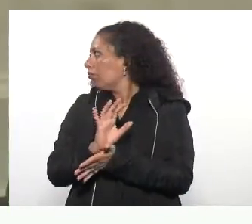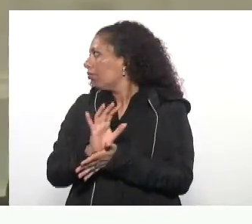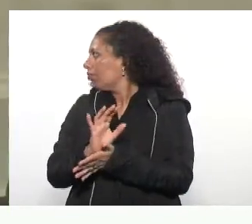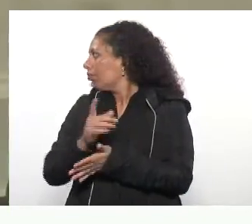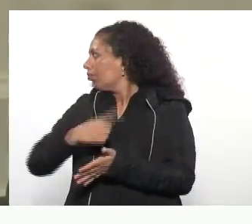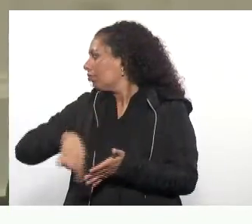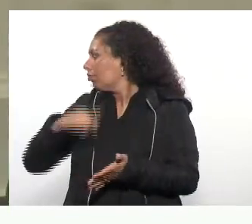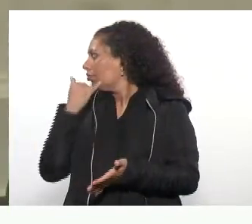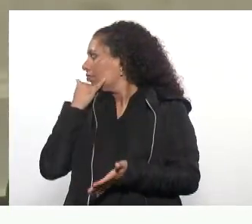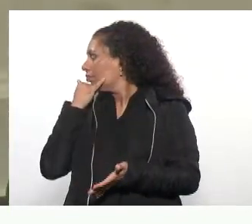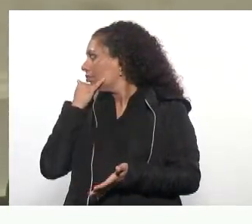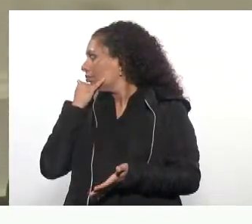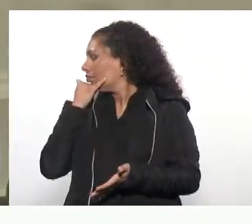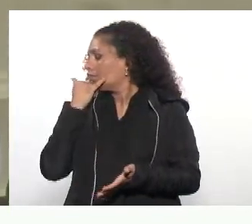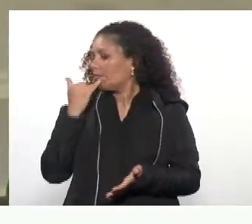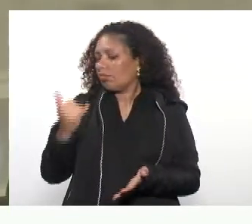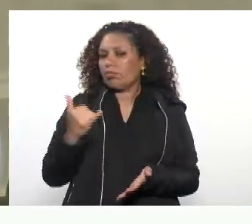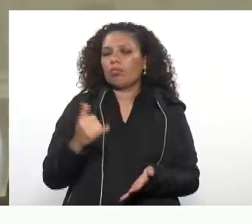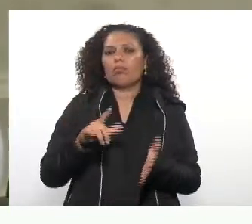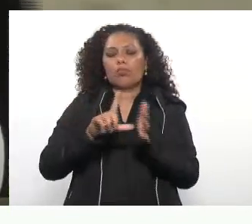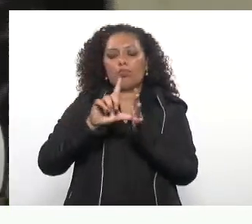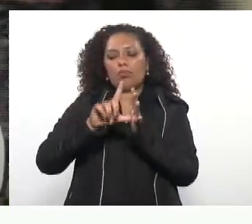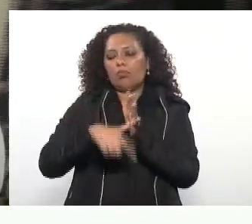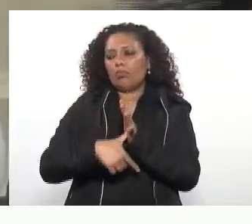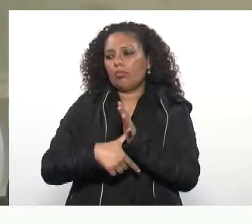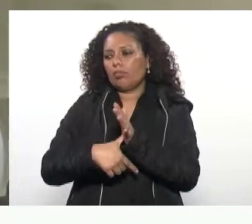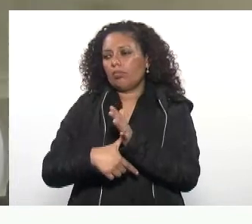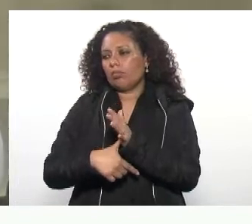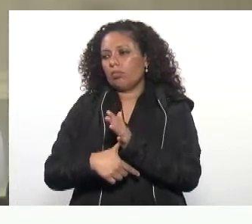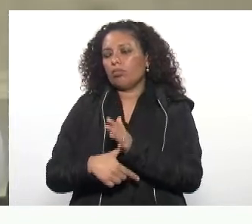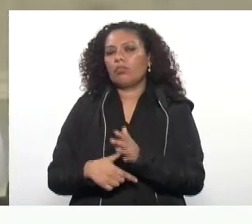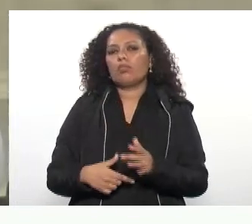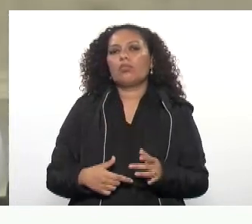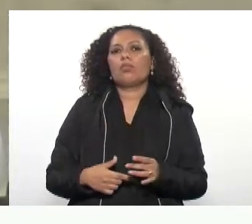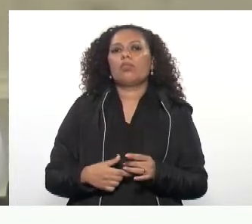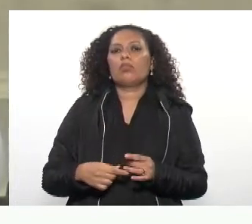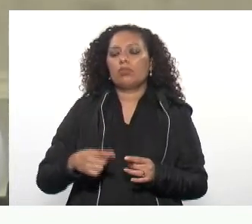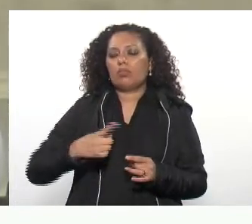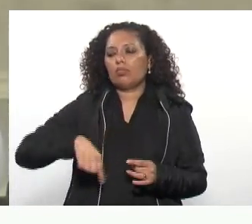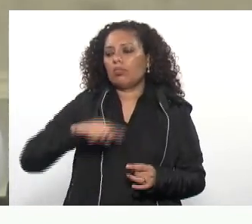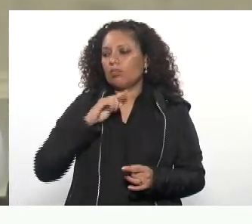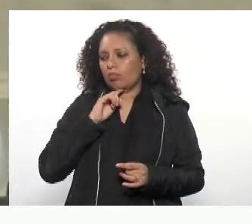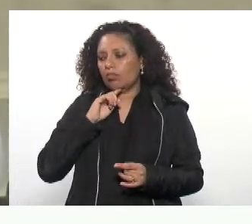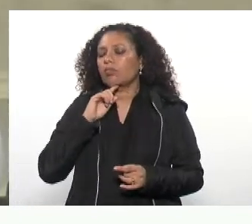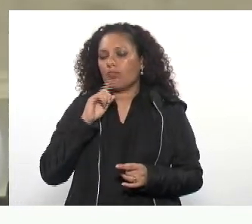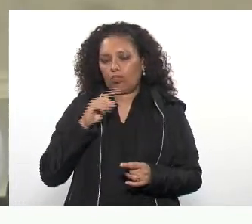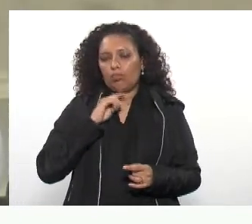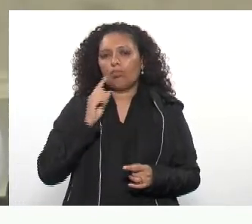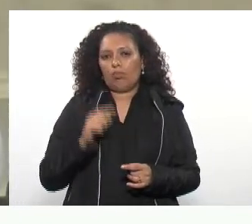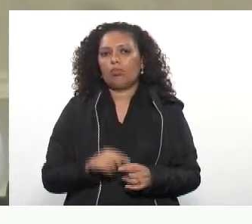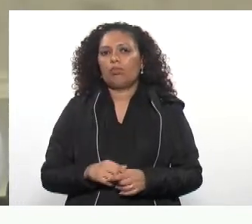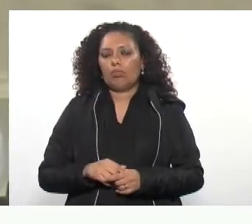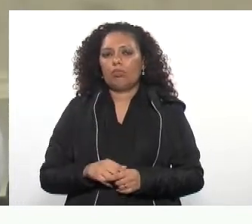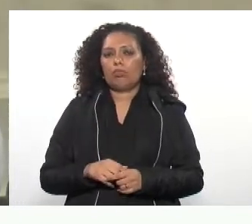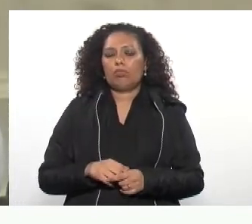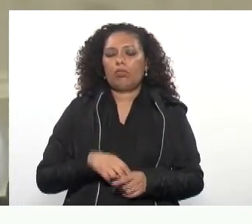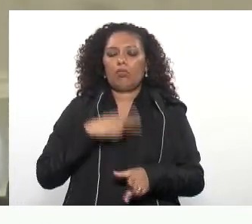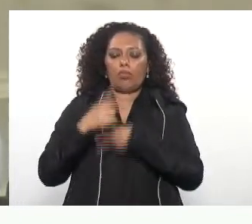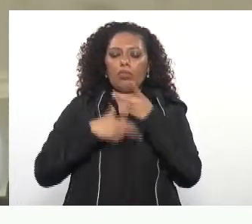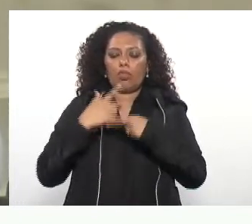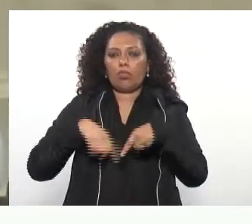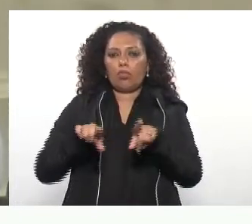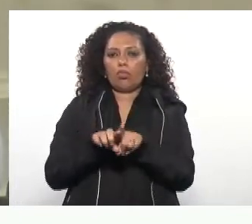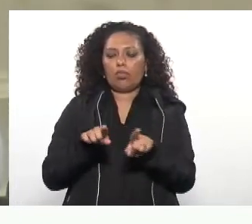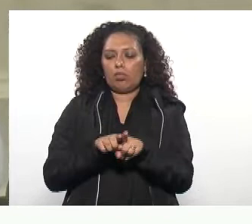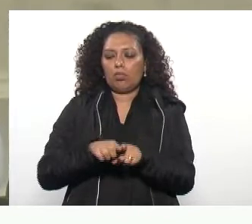Desculpa pelo atraso, trânsito muito intenso no Rio de Janeiro hoje, acabou que não consegui chegar. Sobre a questão